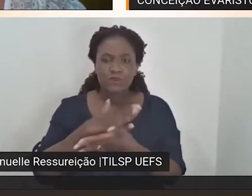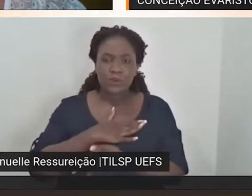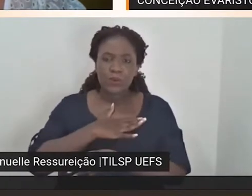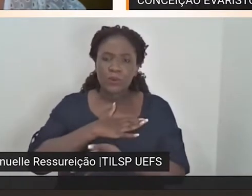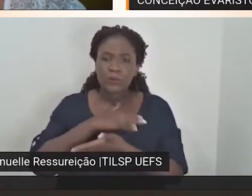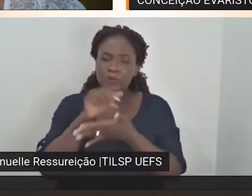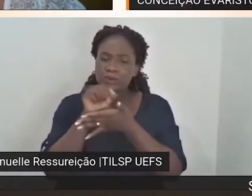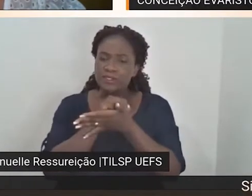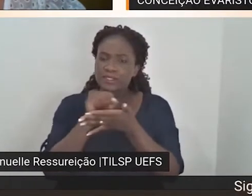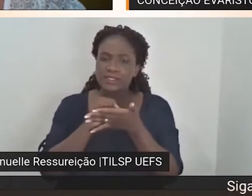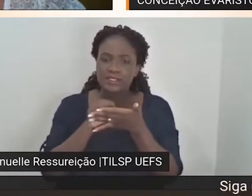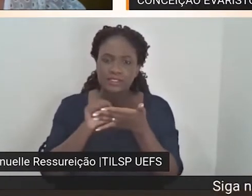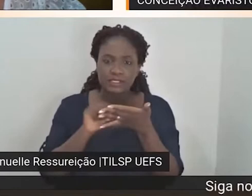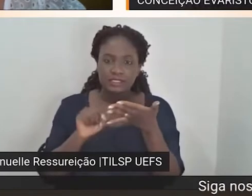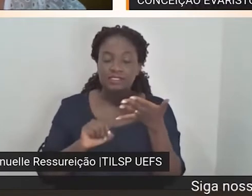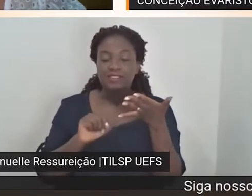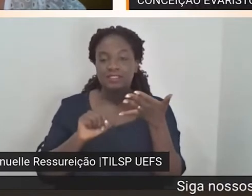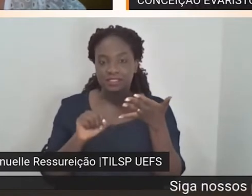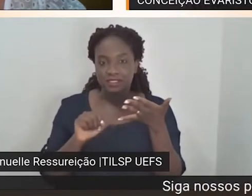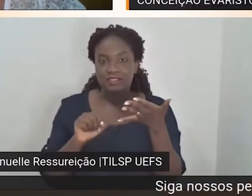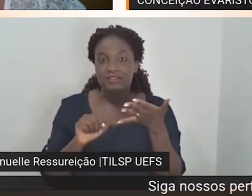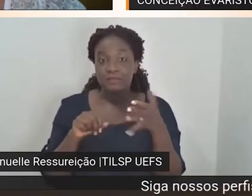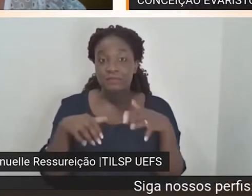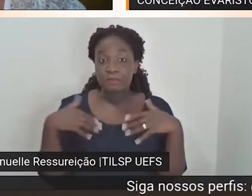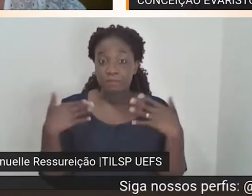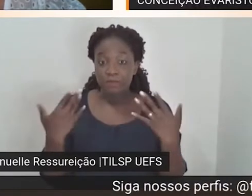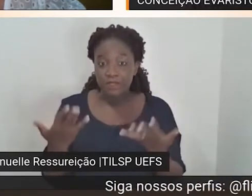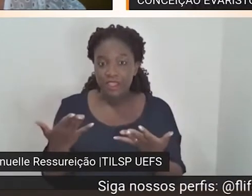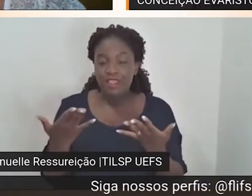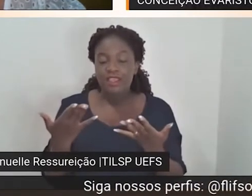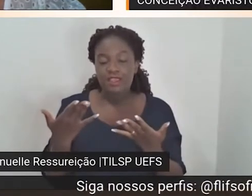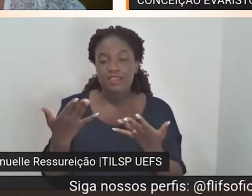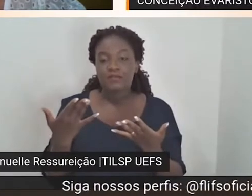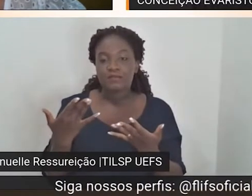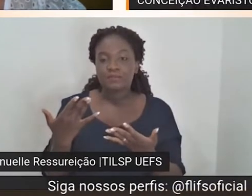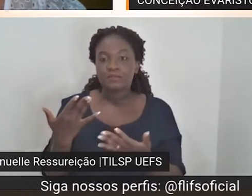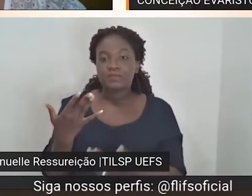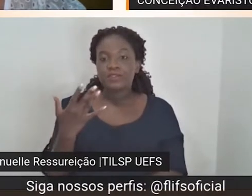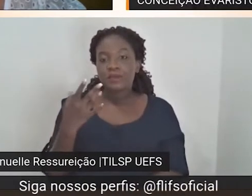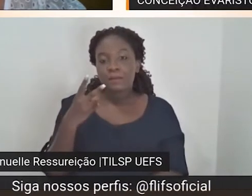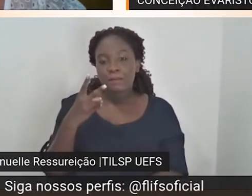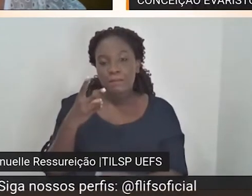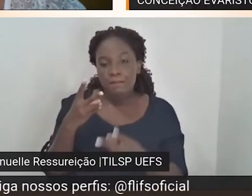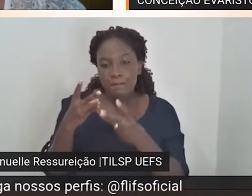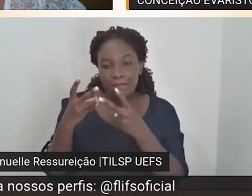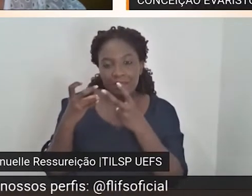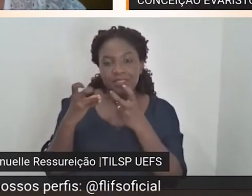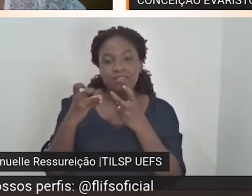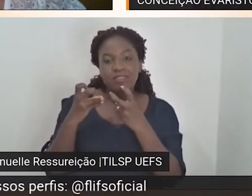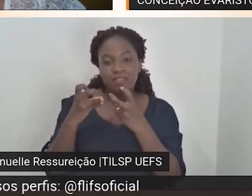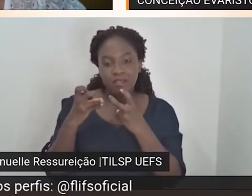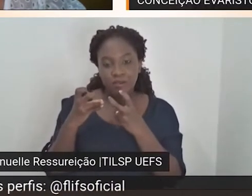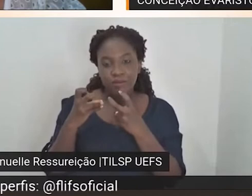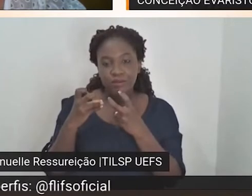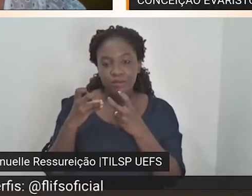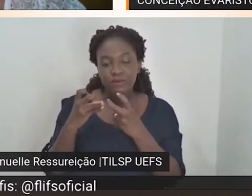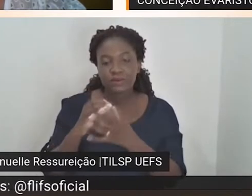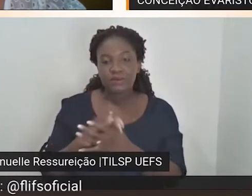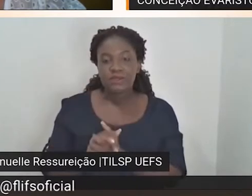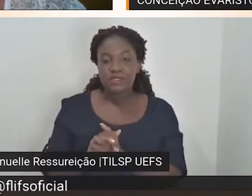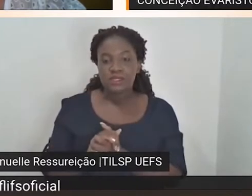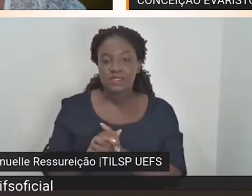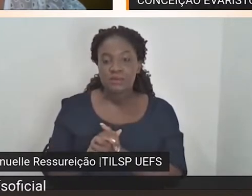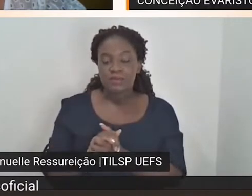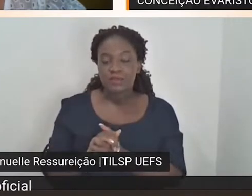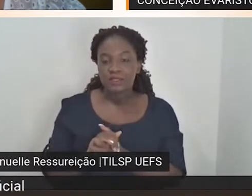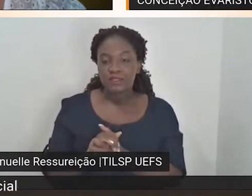chama. E aí, quando eu olho todos os caminhos, né,